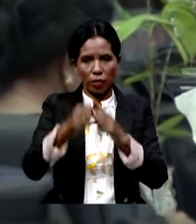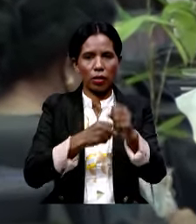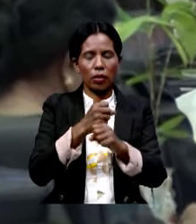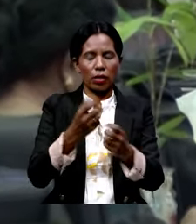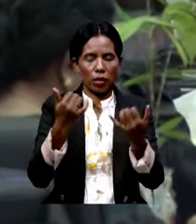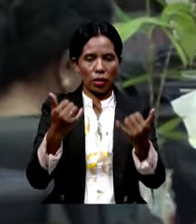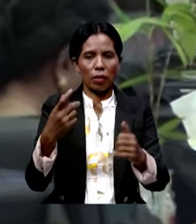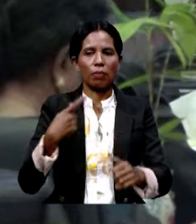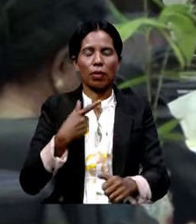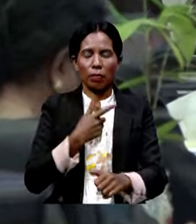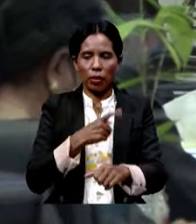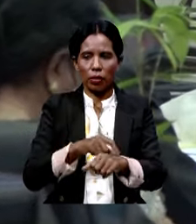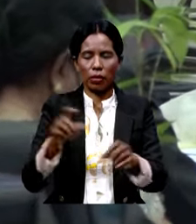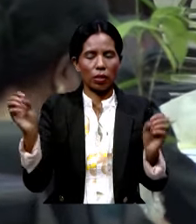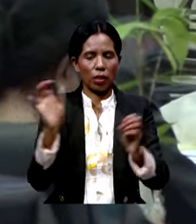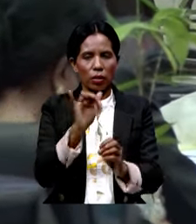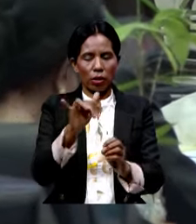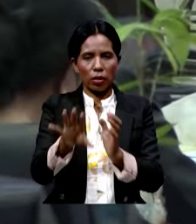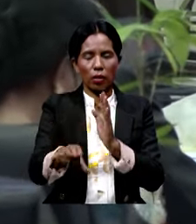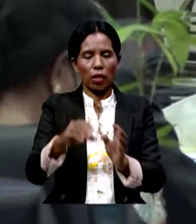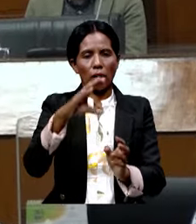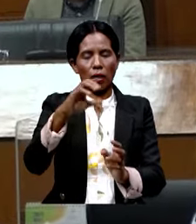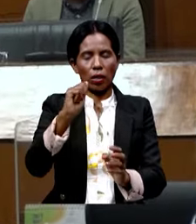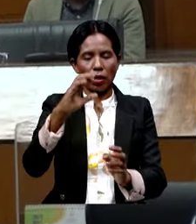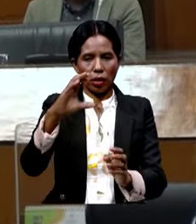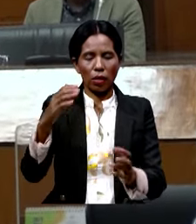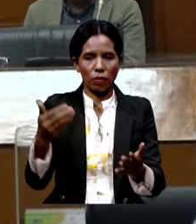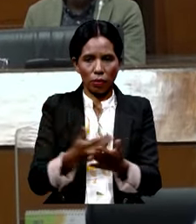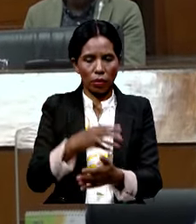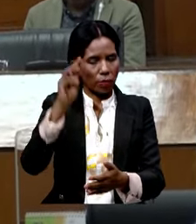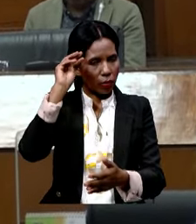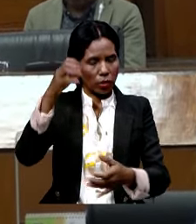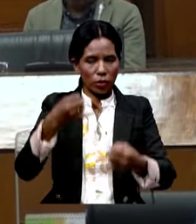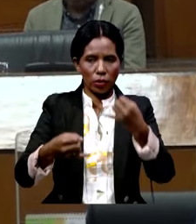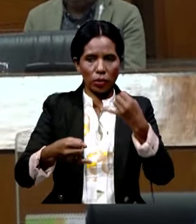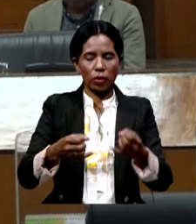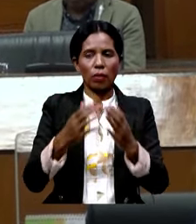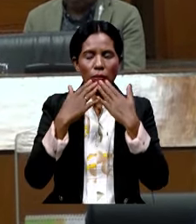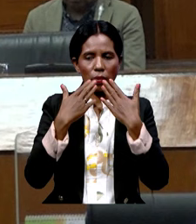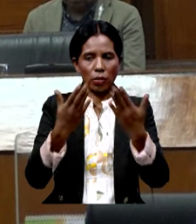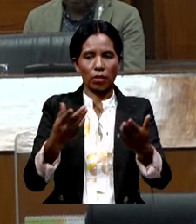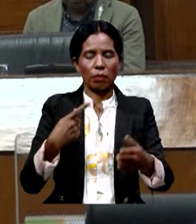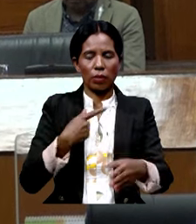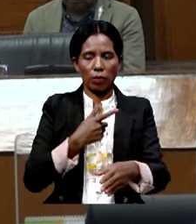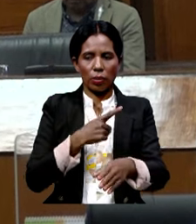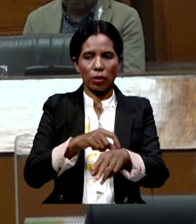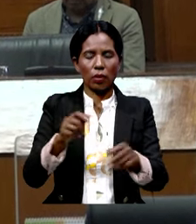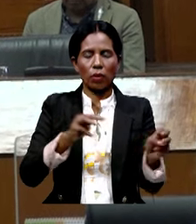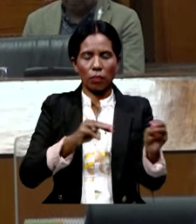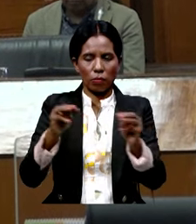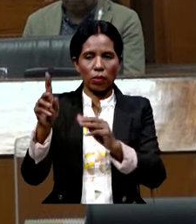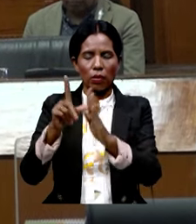liwana, Parlamento Nacional laiha consenso atu hili comissário Foncac. Ministro de Justiça Sérgio Orne agradece ao Parlamento Nacional tambaho alteração